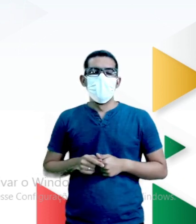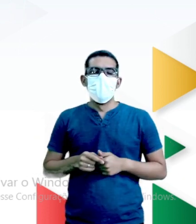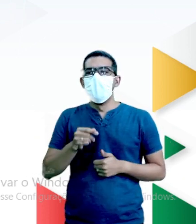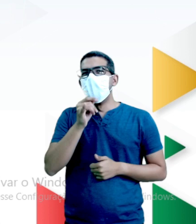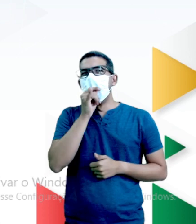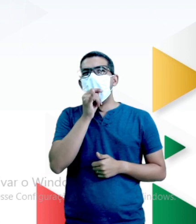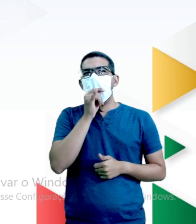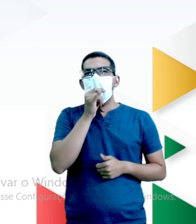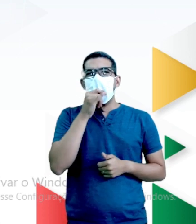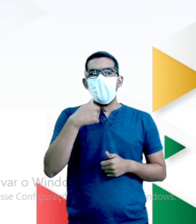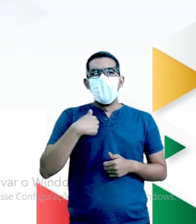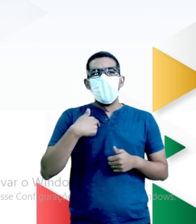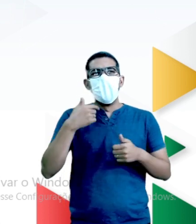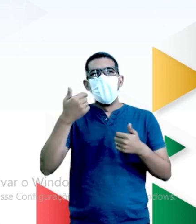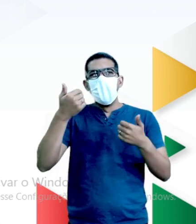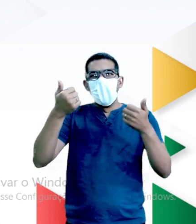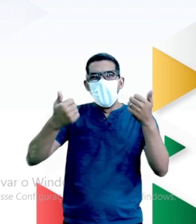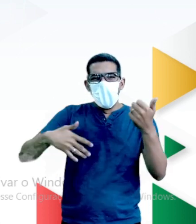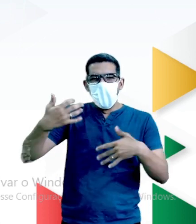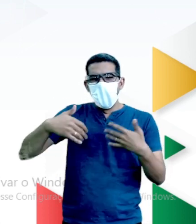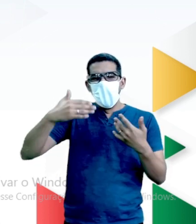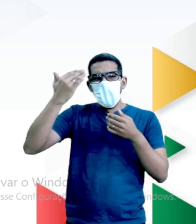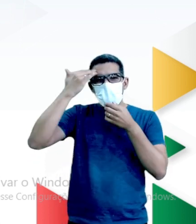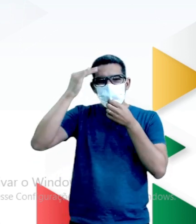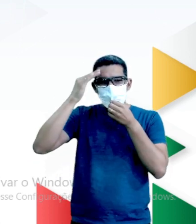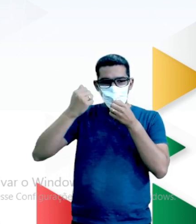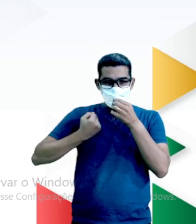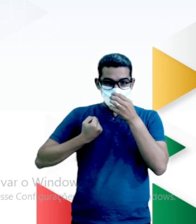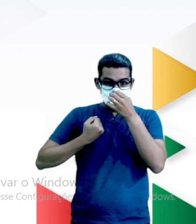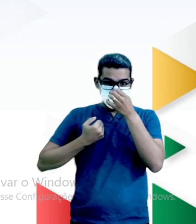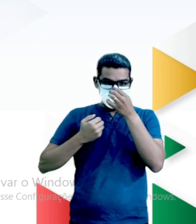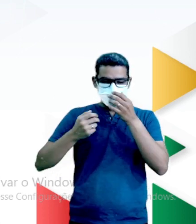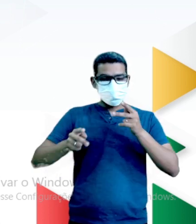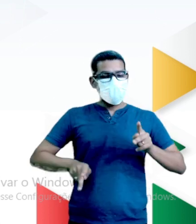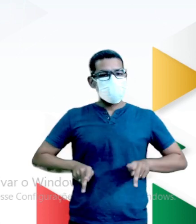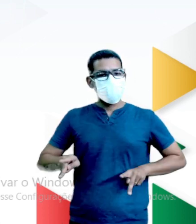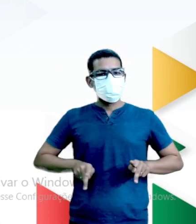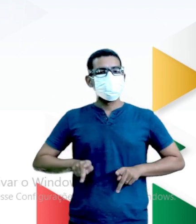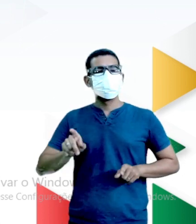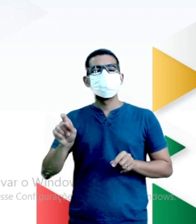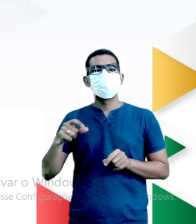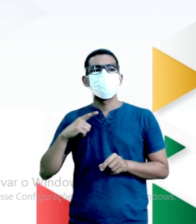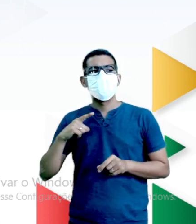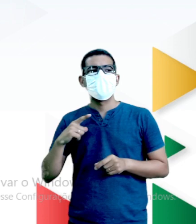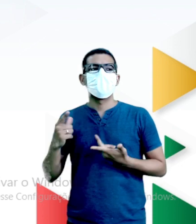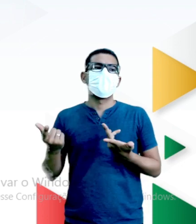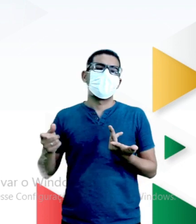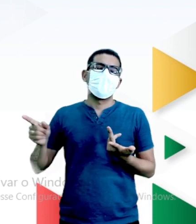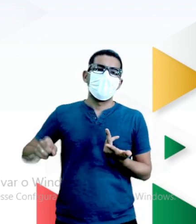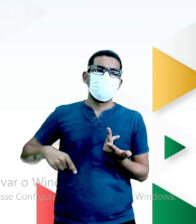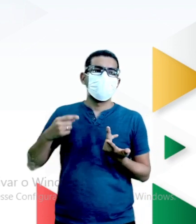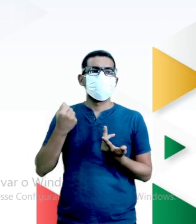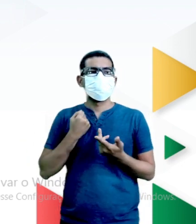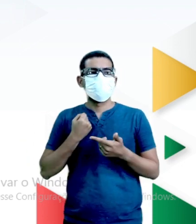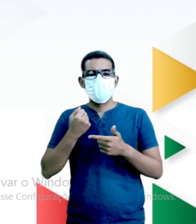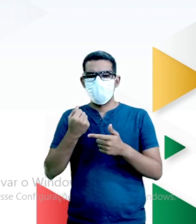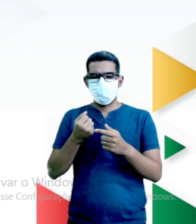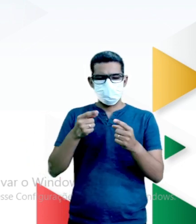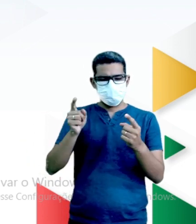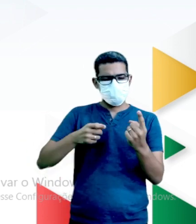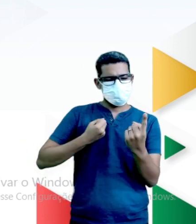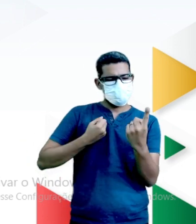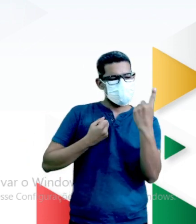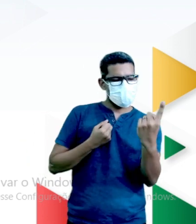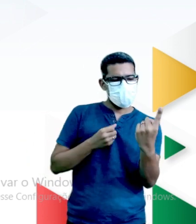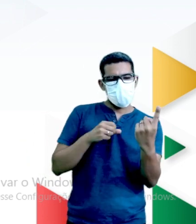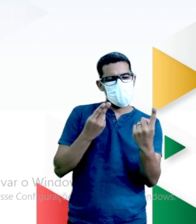gente vai entender de números primos, eu preciso saber se o número é divisível por um, por ele mesmo, ou por outros